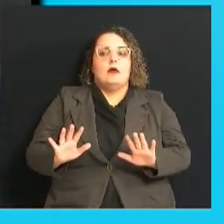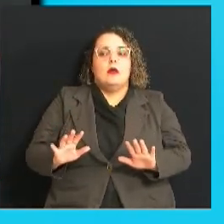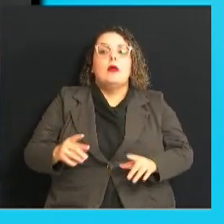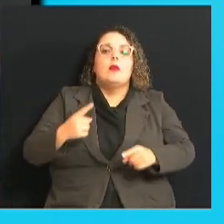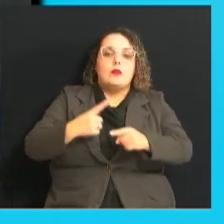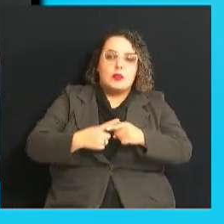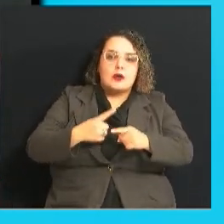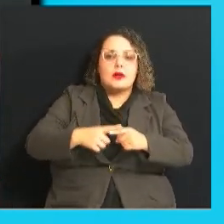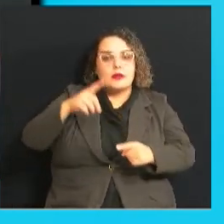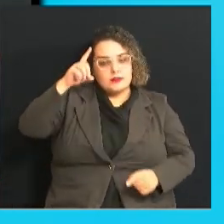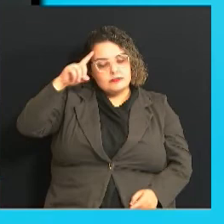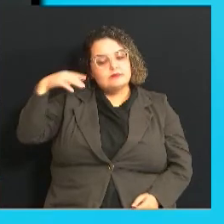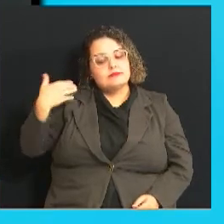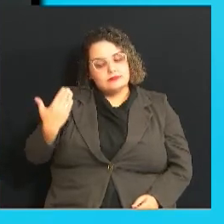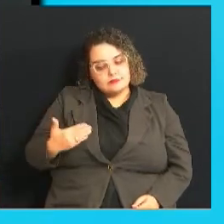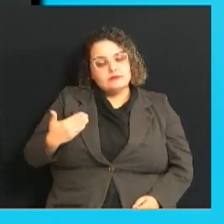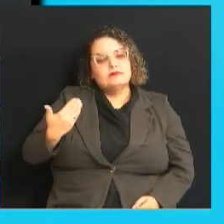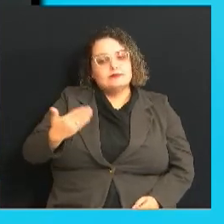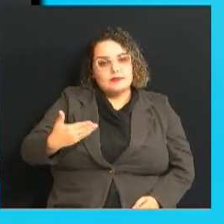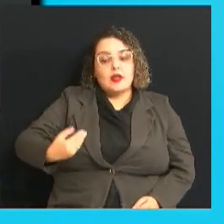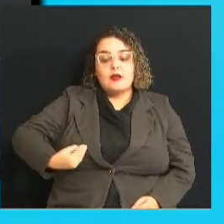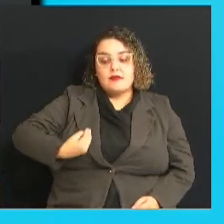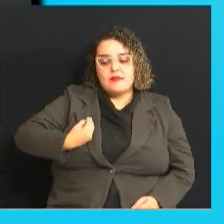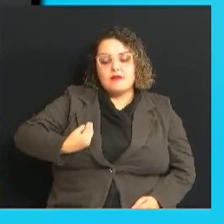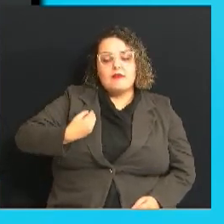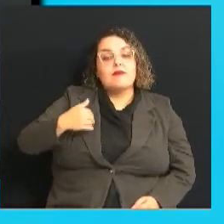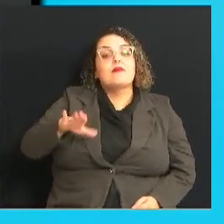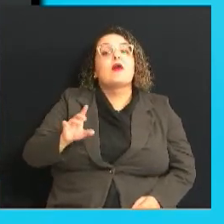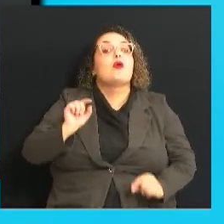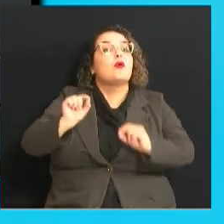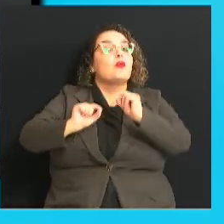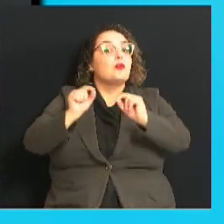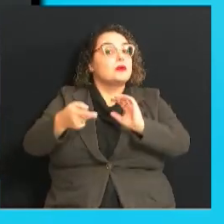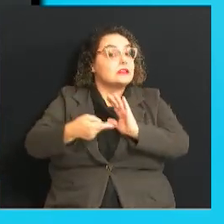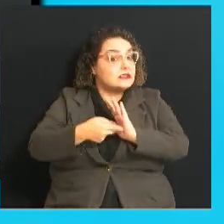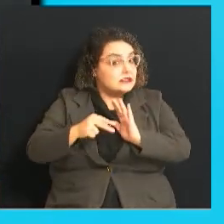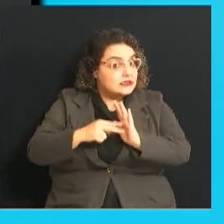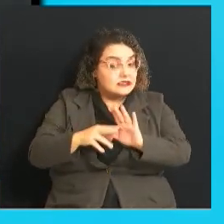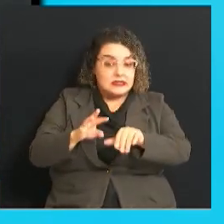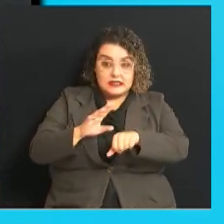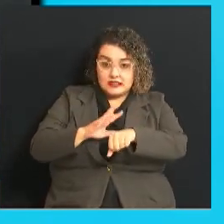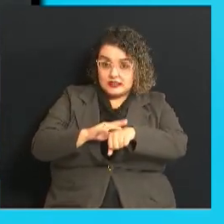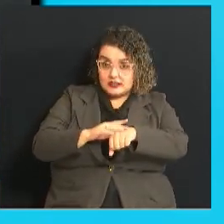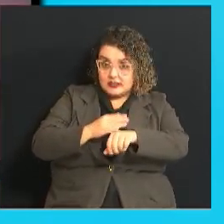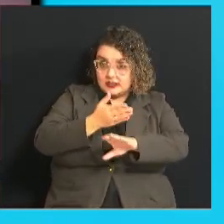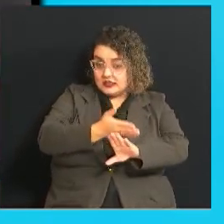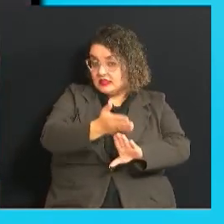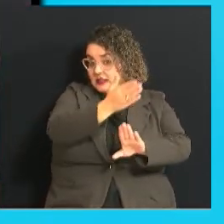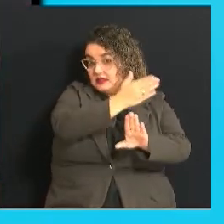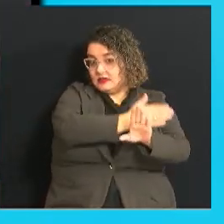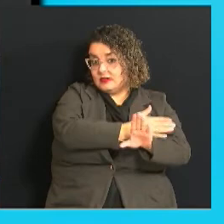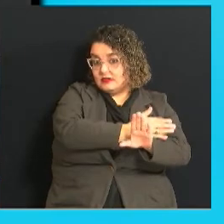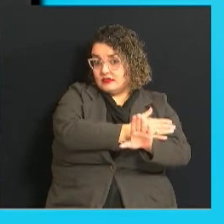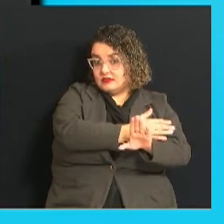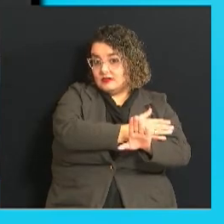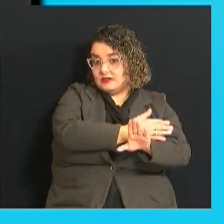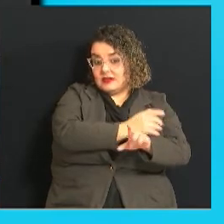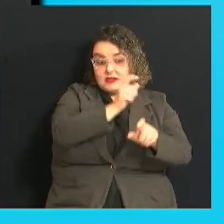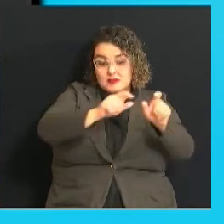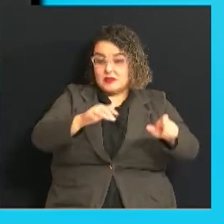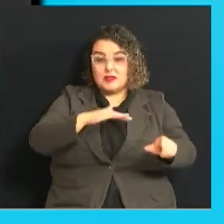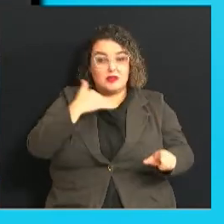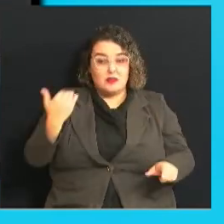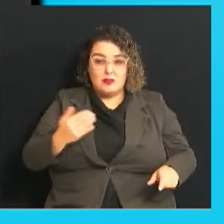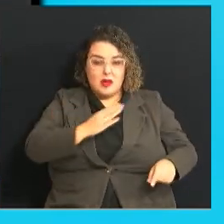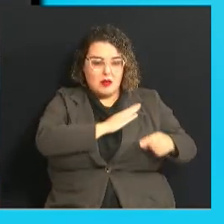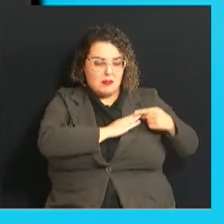cada dia nós estamos vivendo mais. Ou seja, doenças que antes matavam as pessoas, como